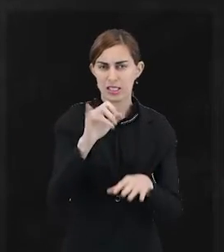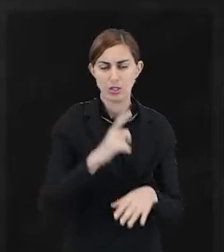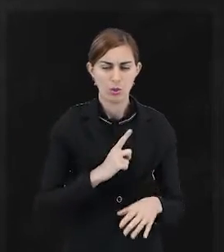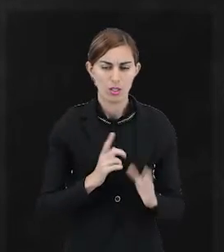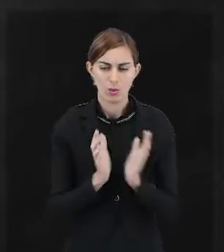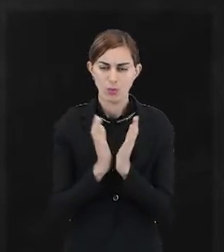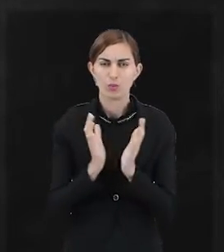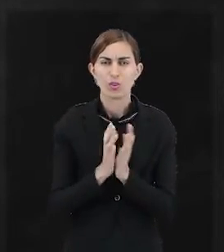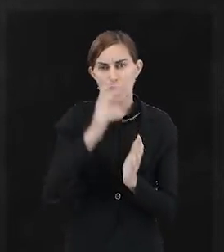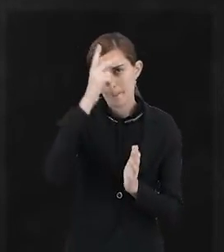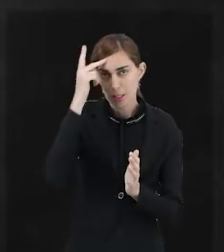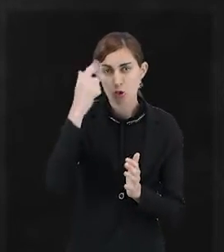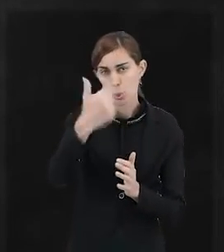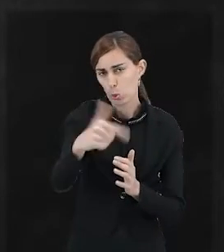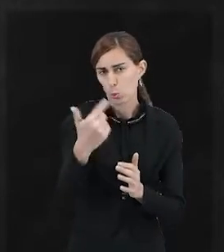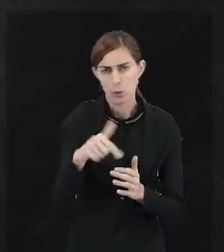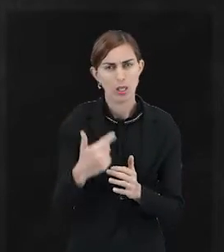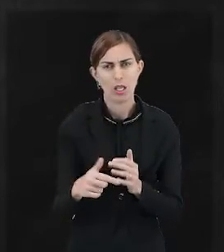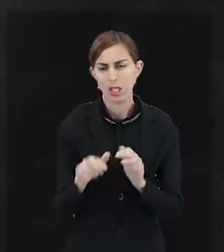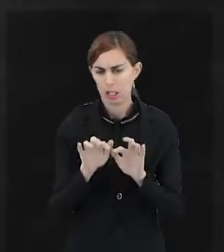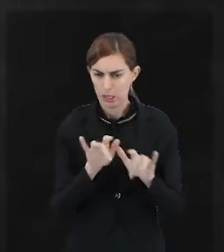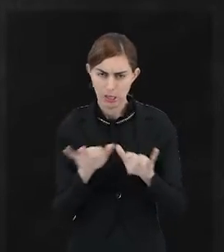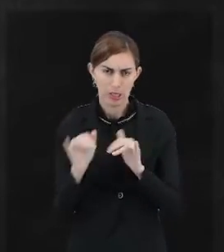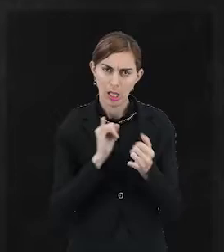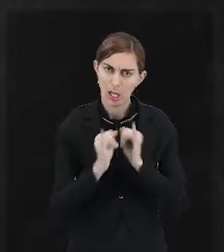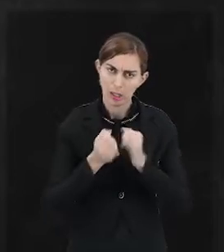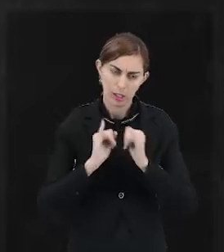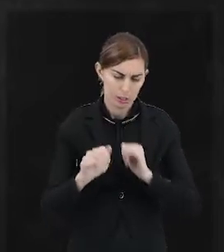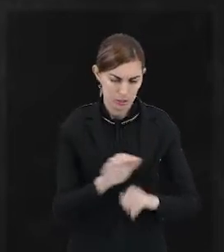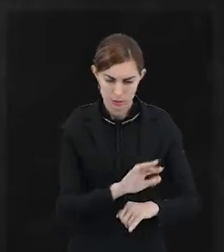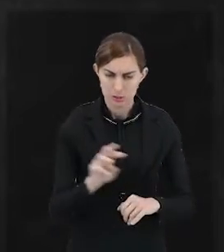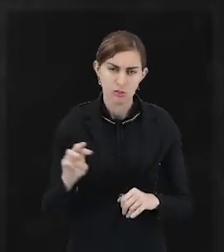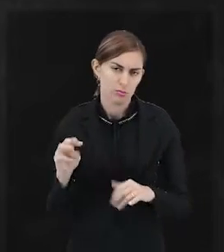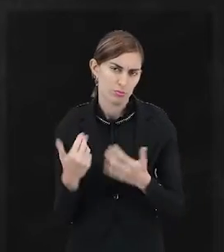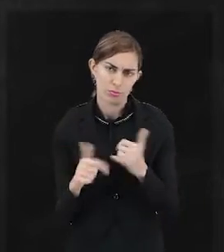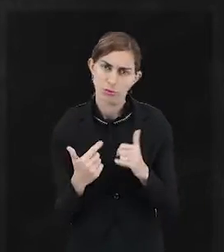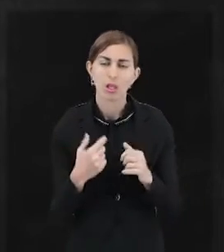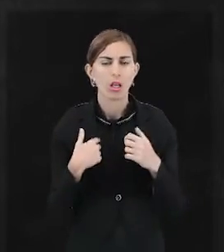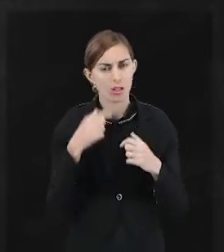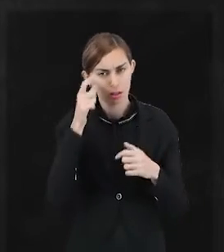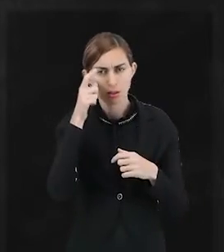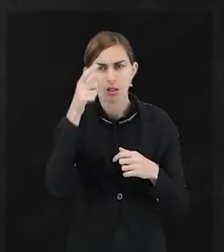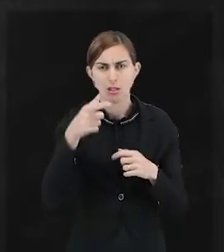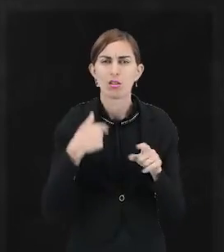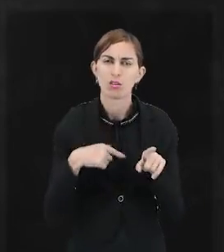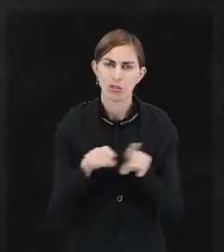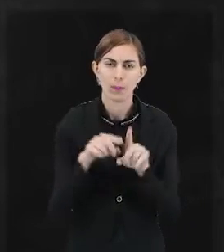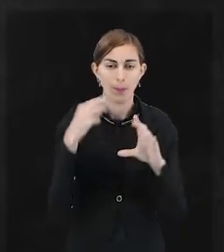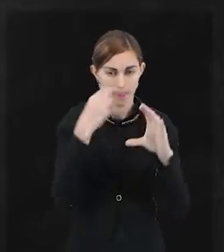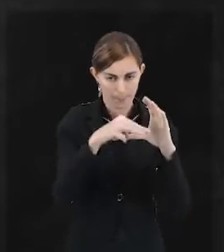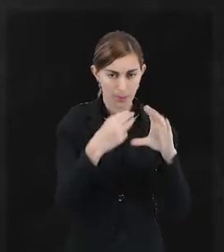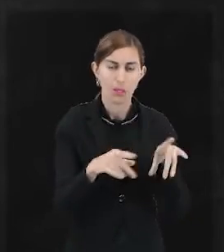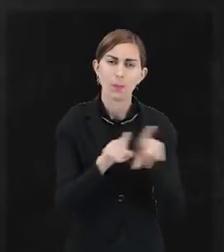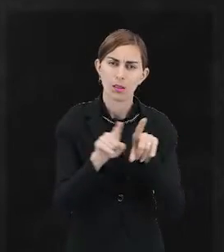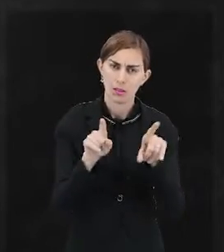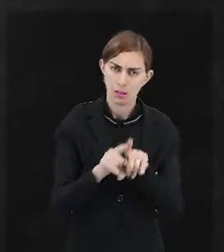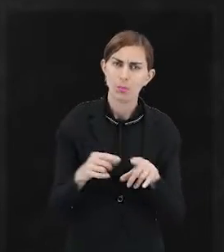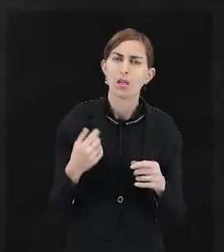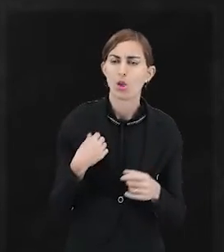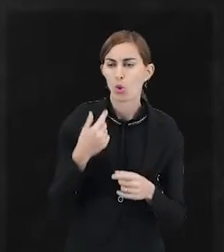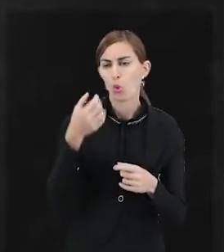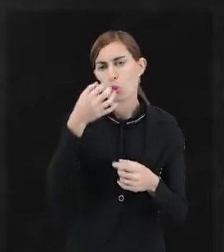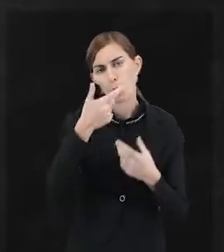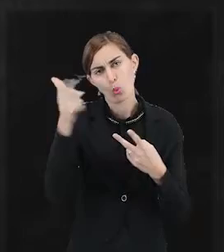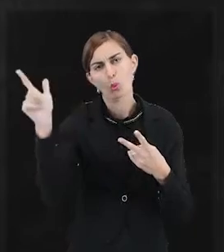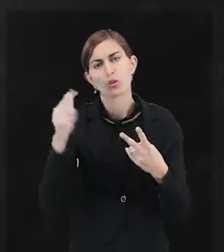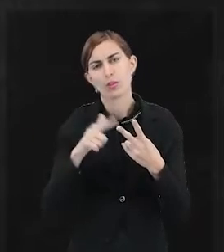tenho na minha equipe pessoas que não têm acesso à internet, por exemplo, é interessante de que eu possa fazer o uso do e-mail, mas que eu também possa me valer de uma